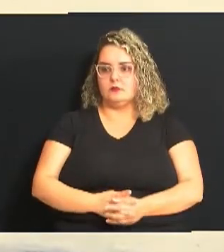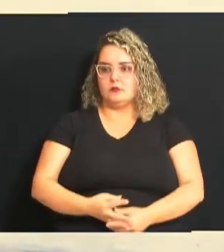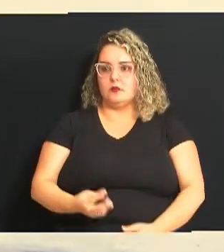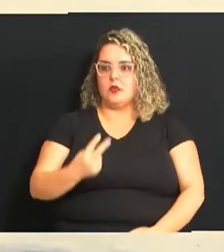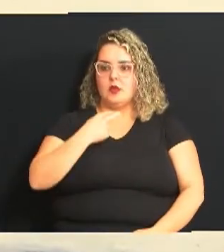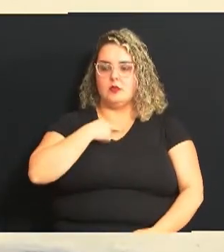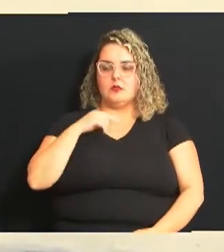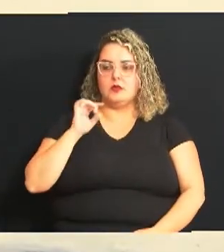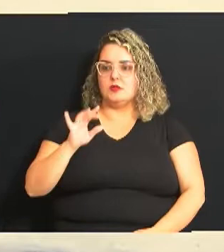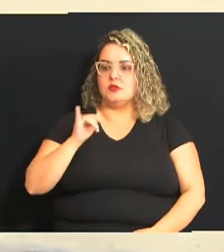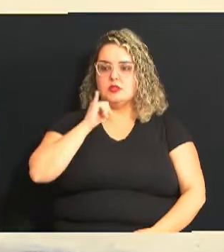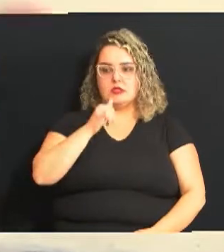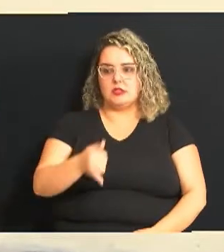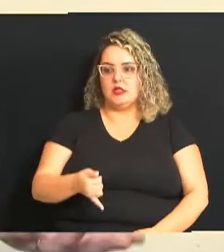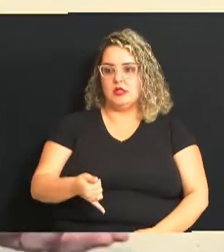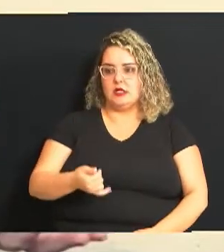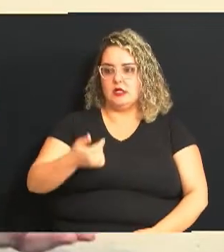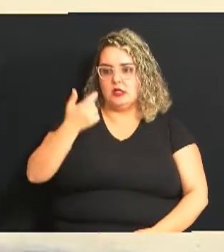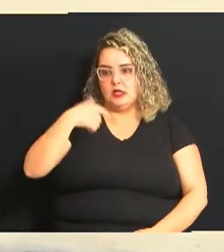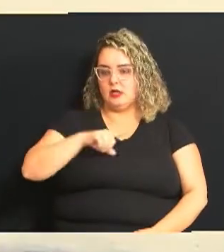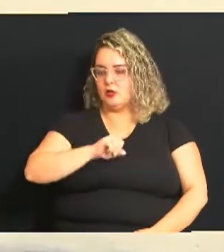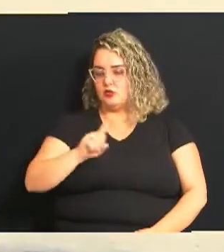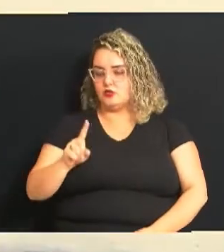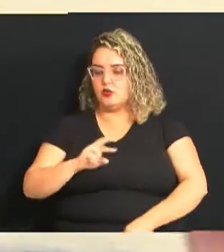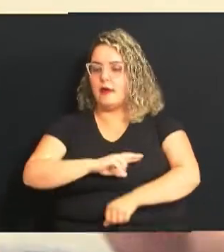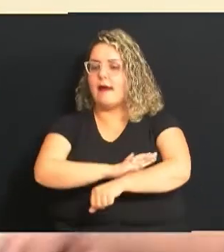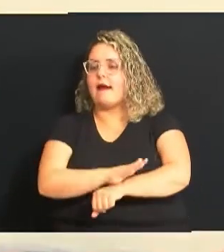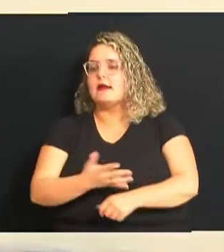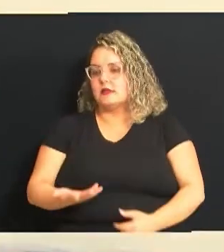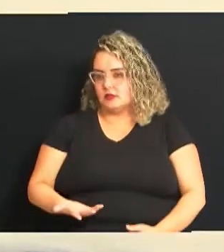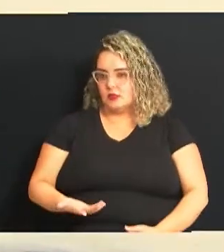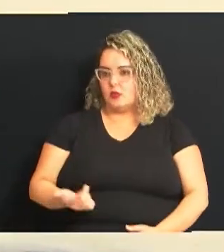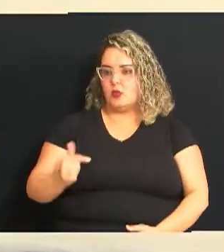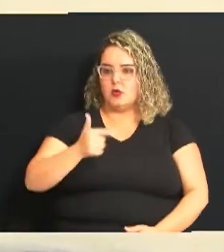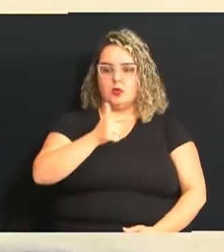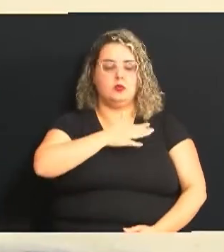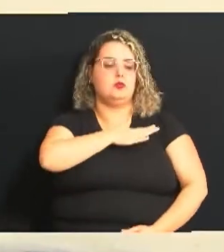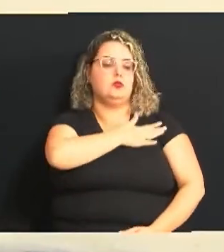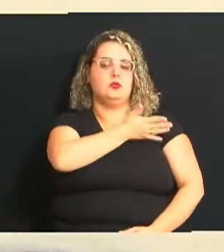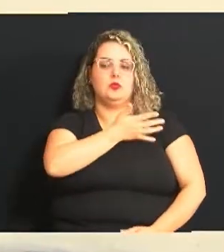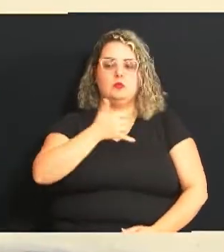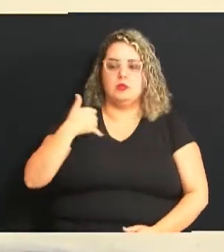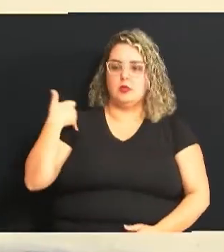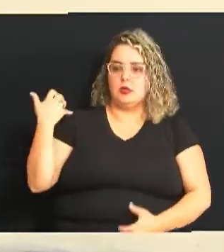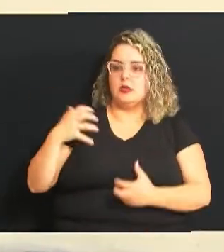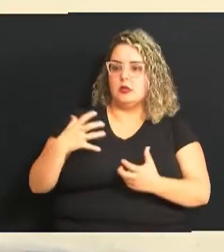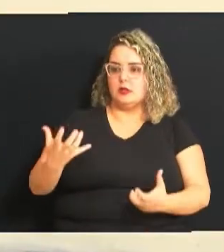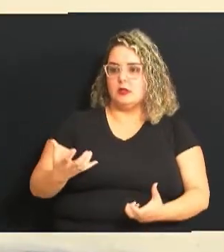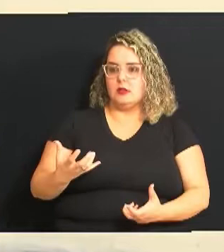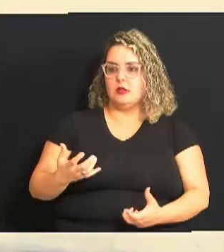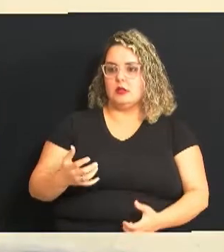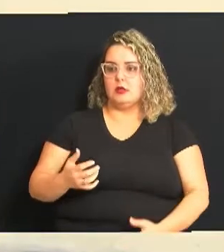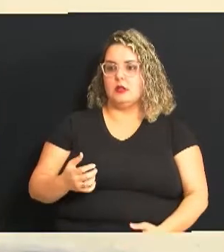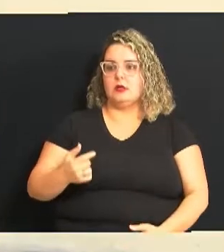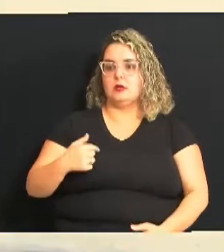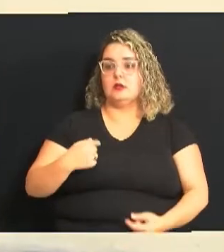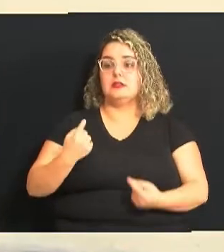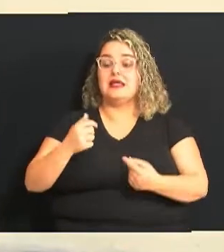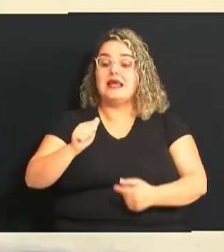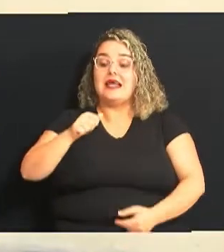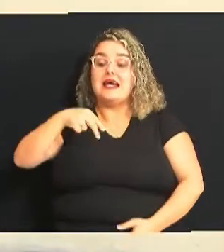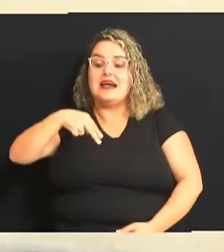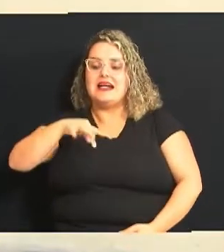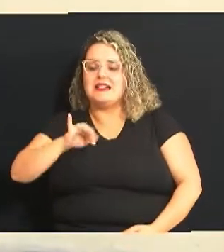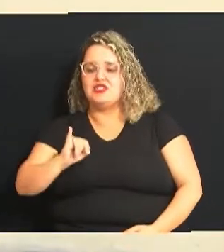só dizer que eu não sou racista, né, ou que eu não tenho preconceito com a idade. Eu tenho que ser antirracista, eu tenho que